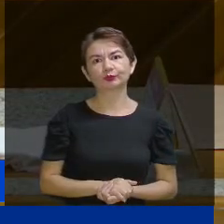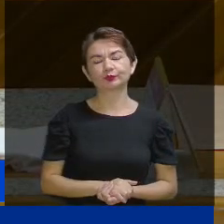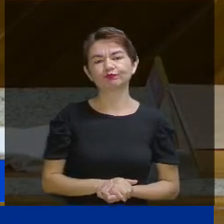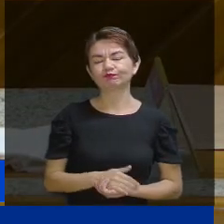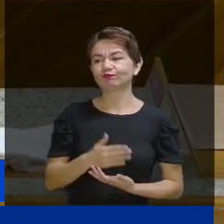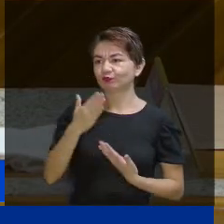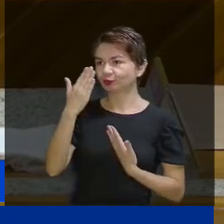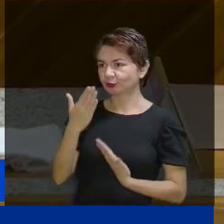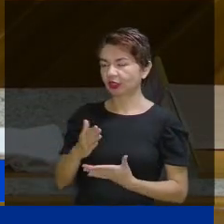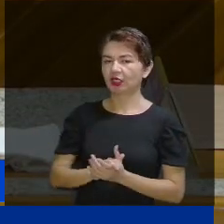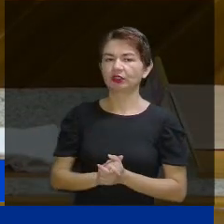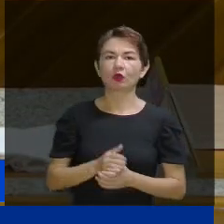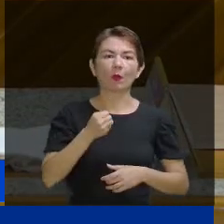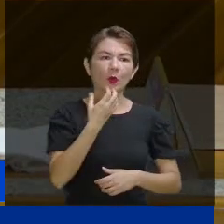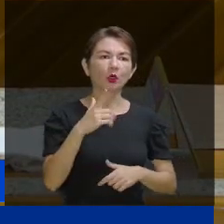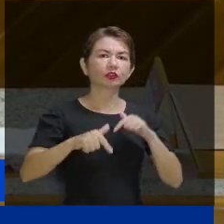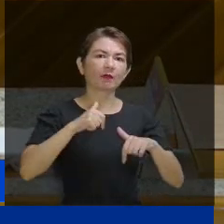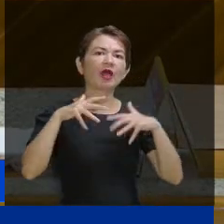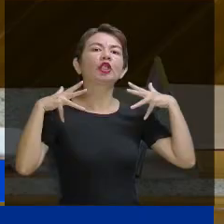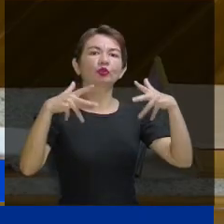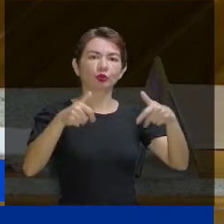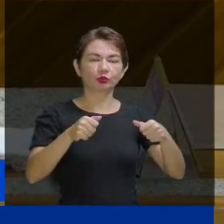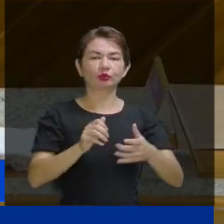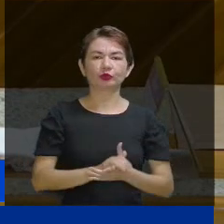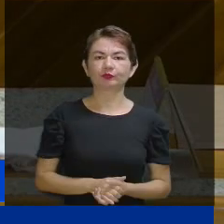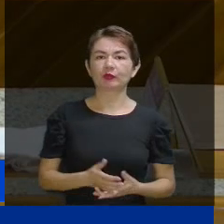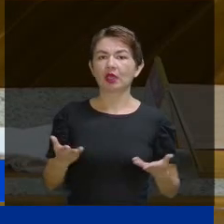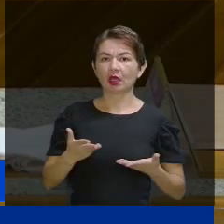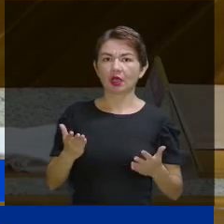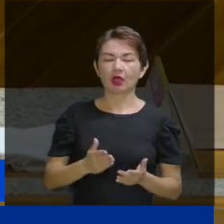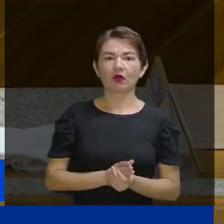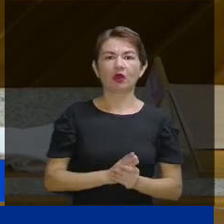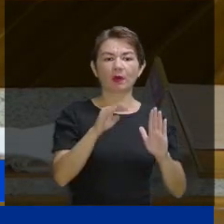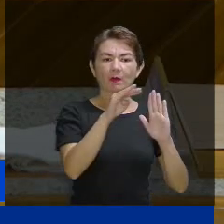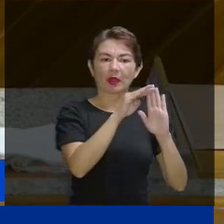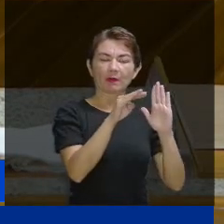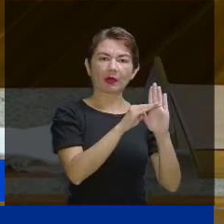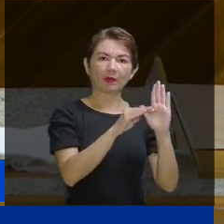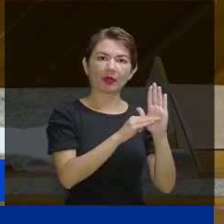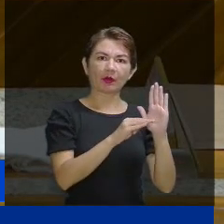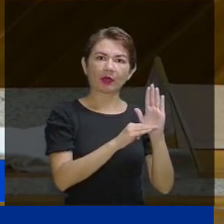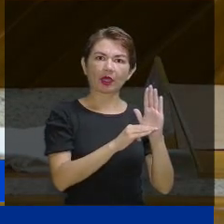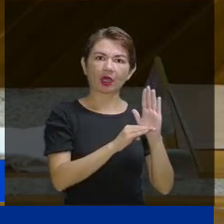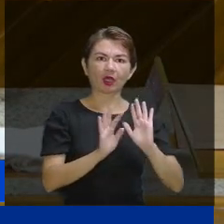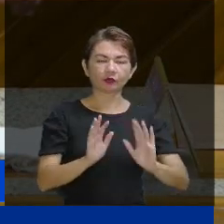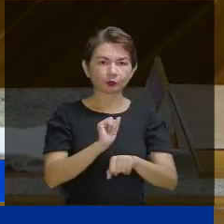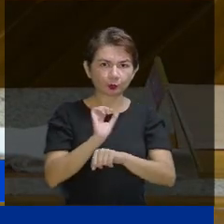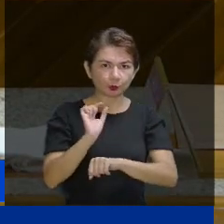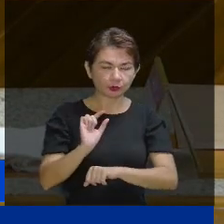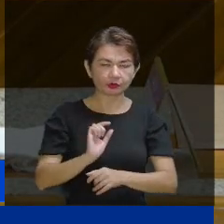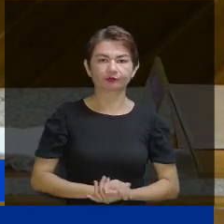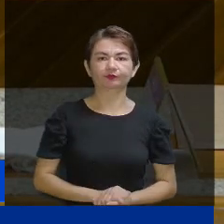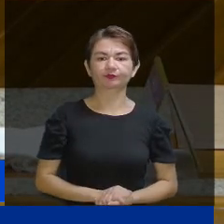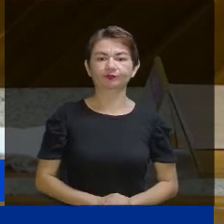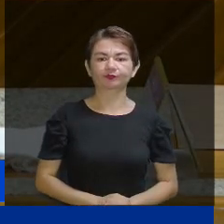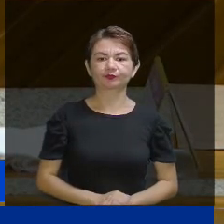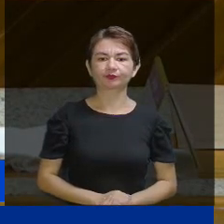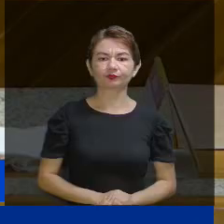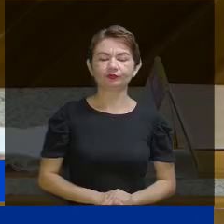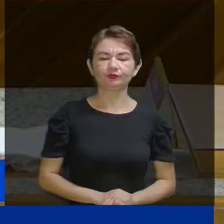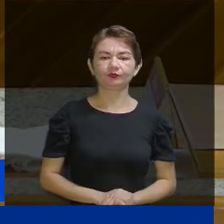contribuição. Desejo bom trabalho a todos. Voltamos à ordem da pauta. Só um minutinho aqui.